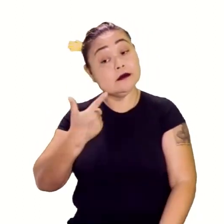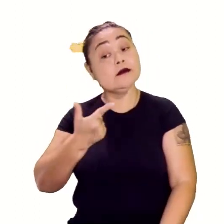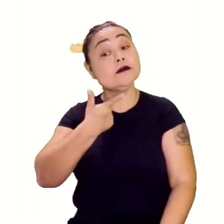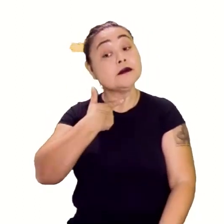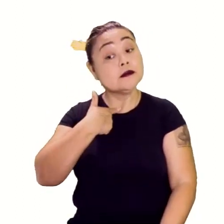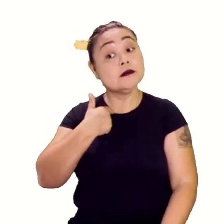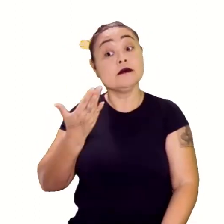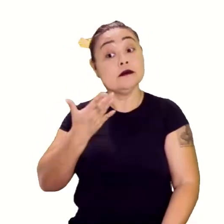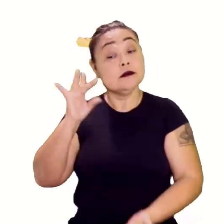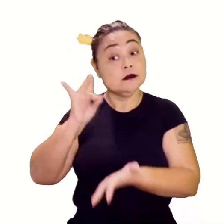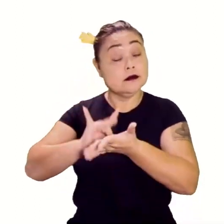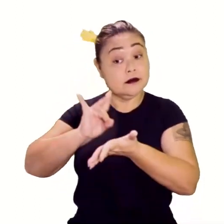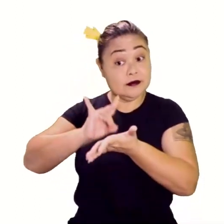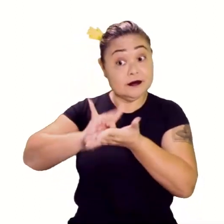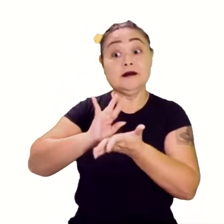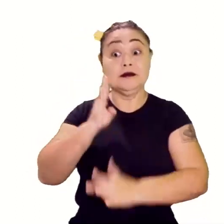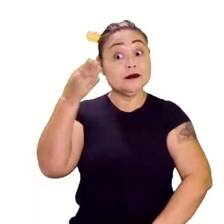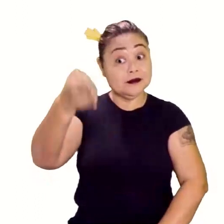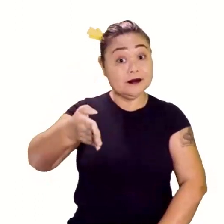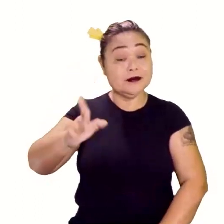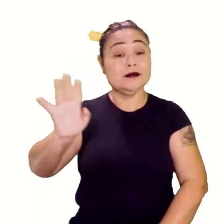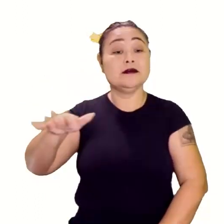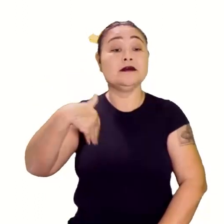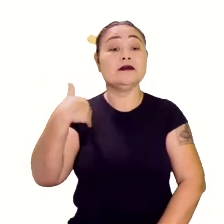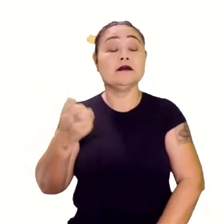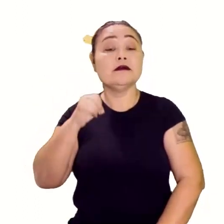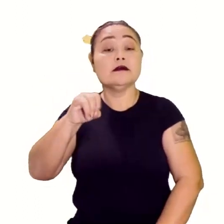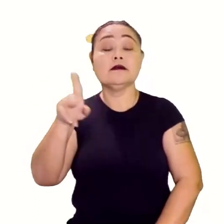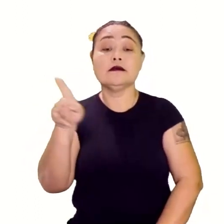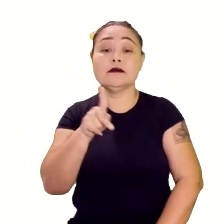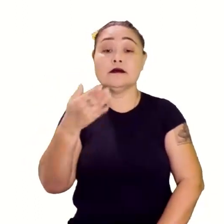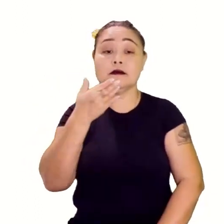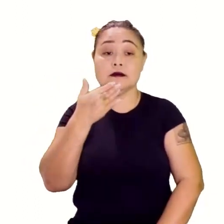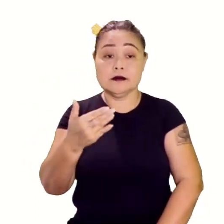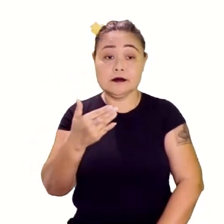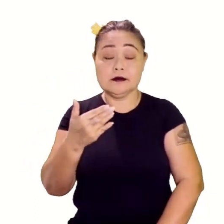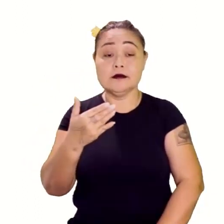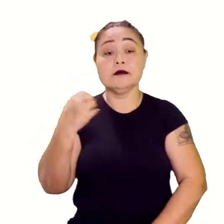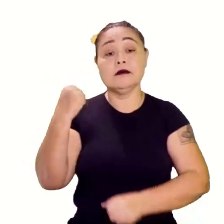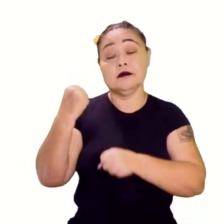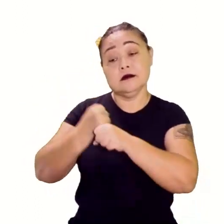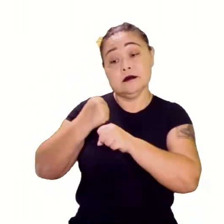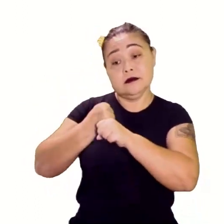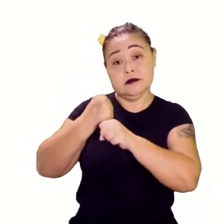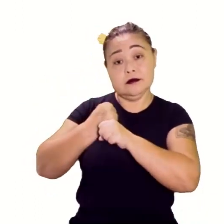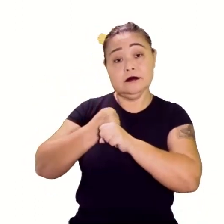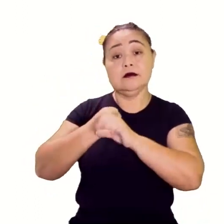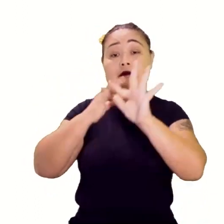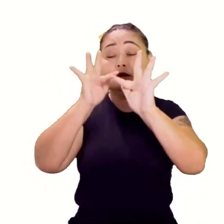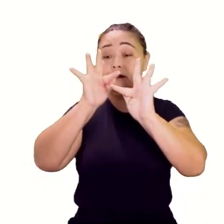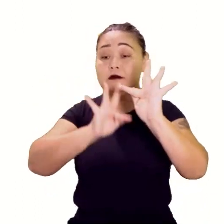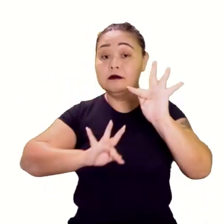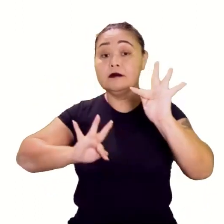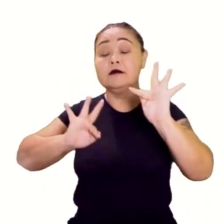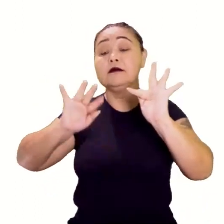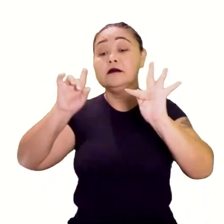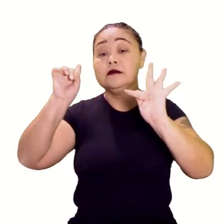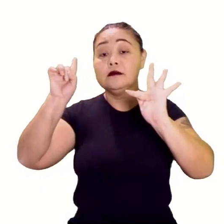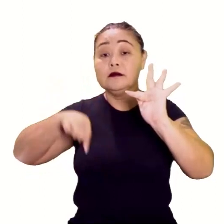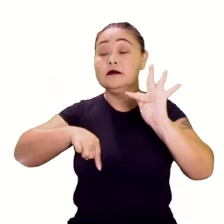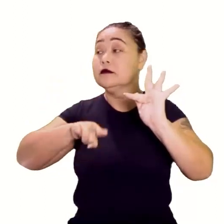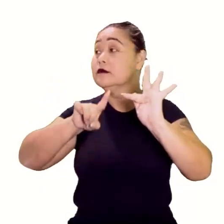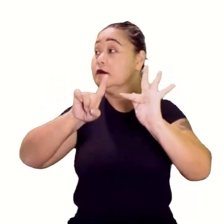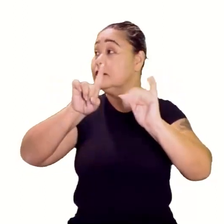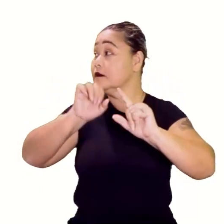vontade de conhecer de verdade verdadeira, né? Então, se o professor pedisse a você que construísse o gráfico da seguinte